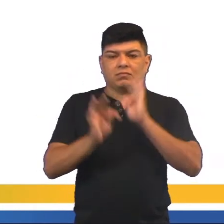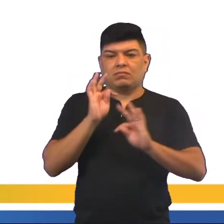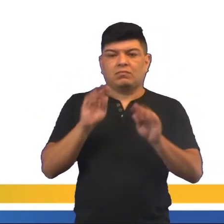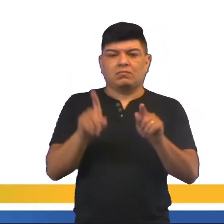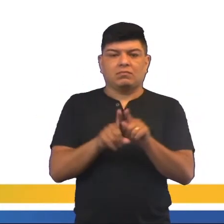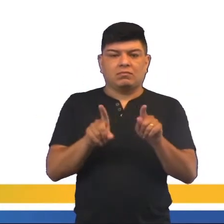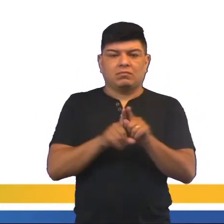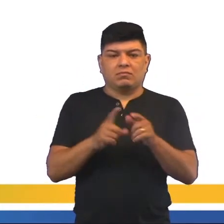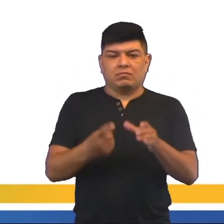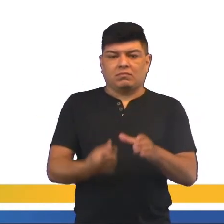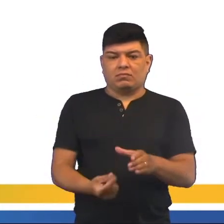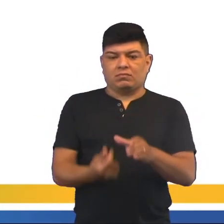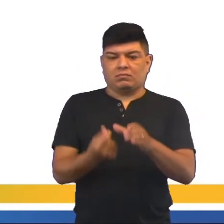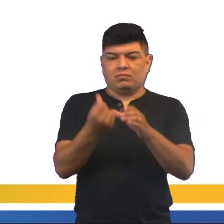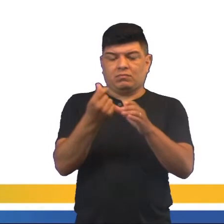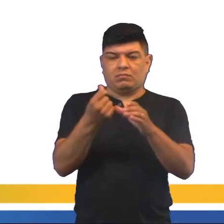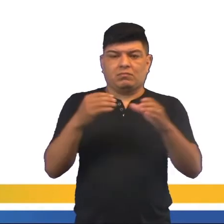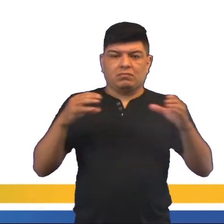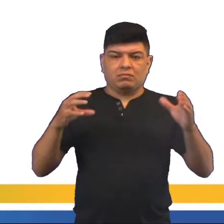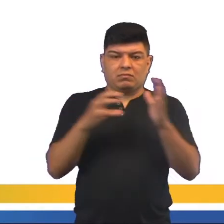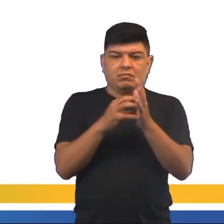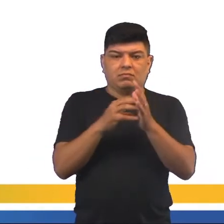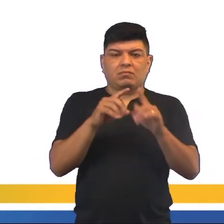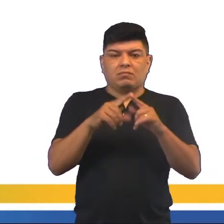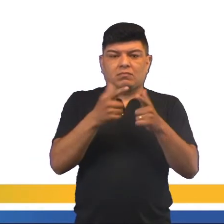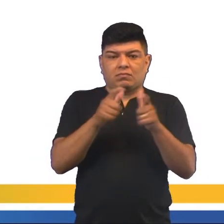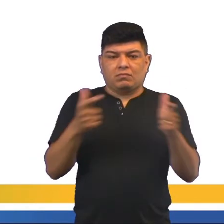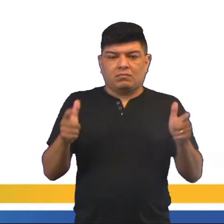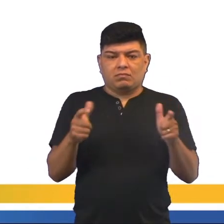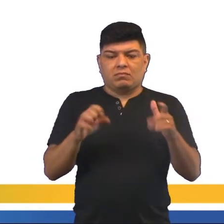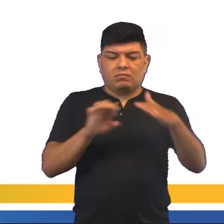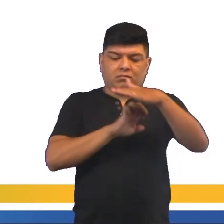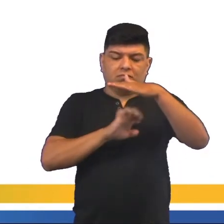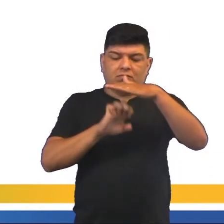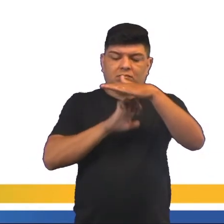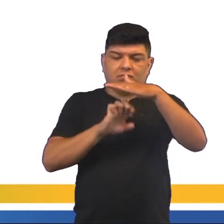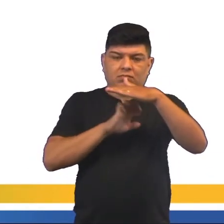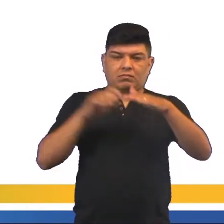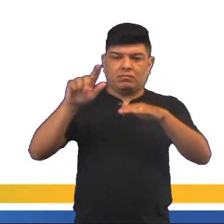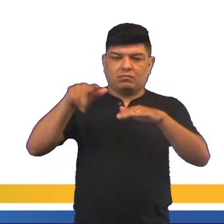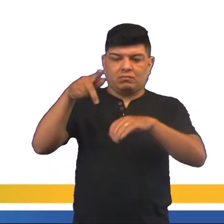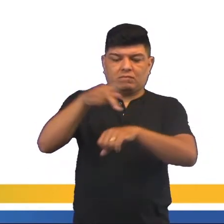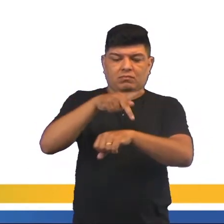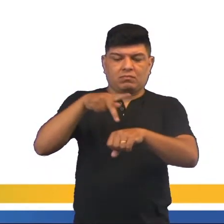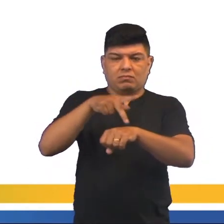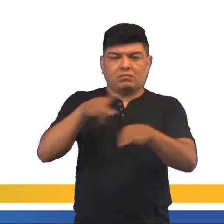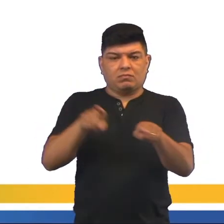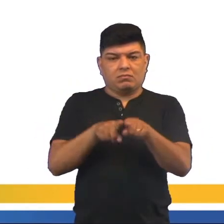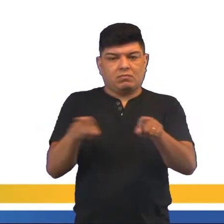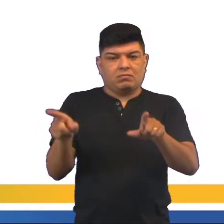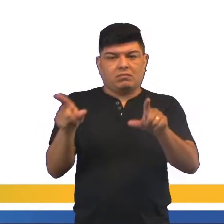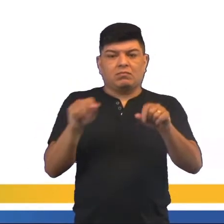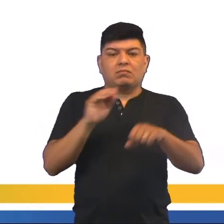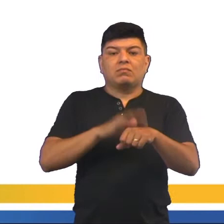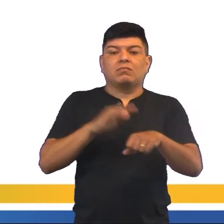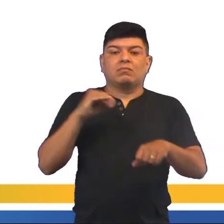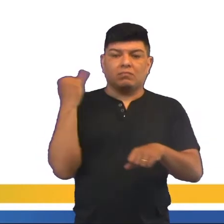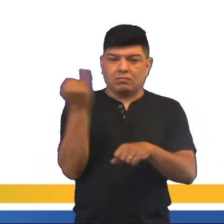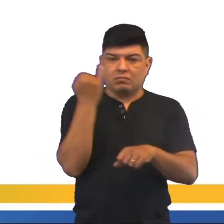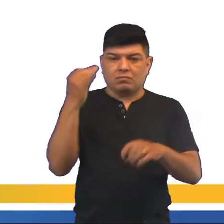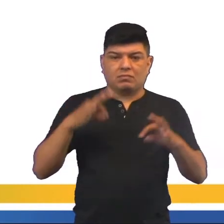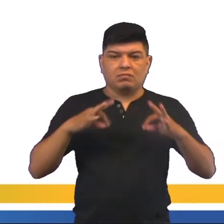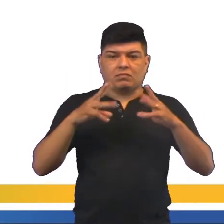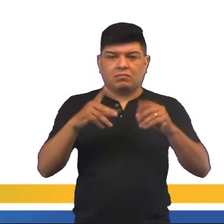financeiro consolidou-se e houve um aumento, do número de empresas multinacionais. E, não menos importante, todas